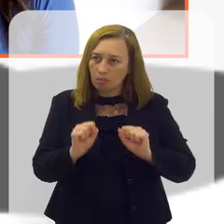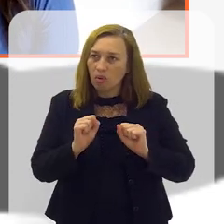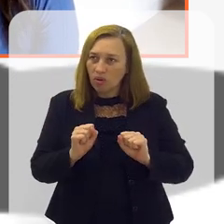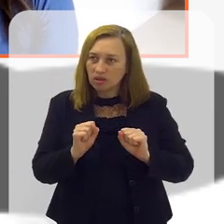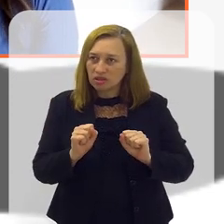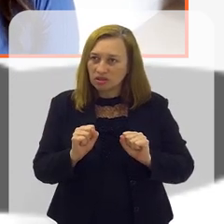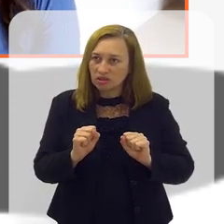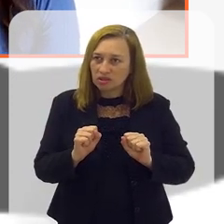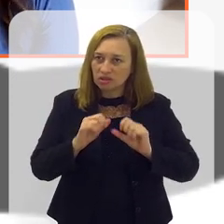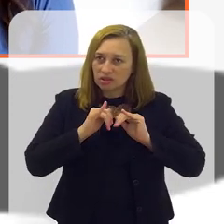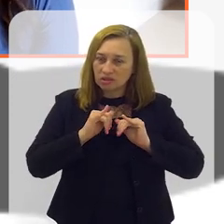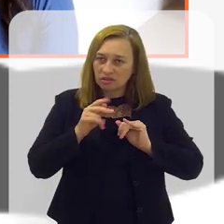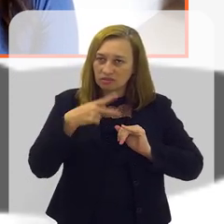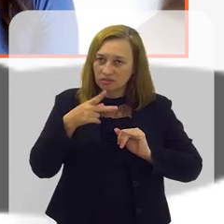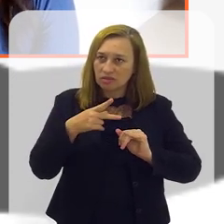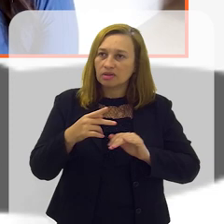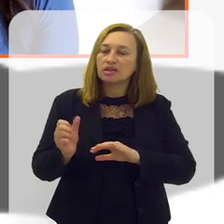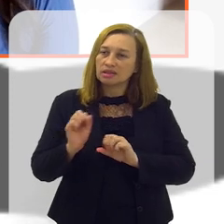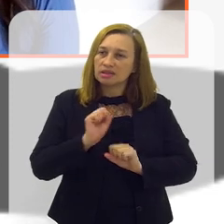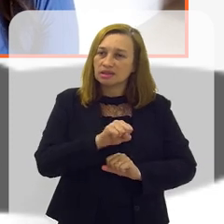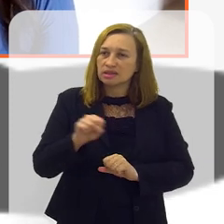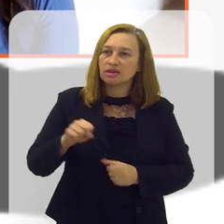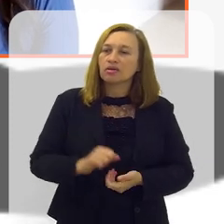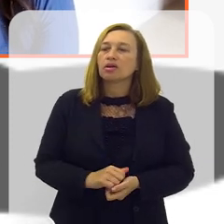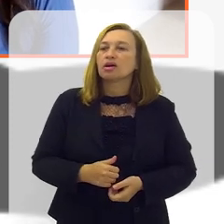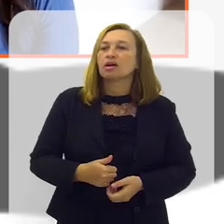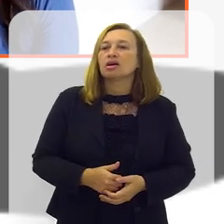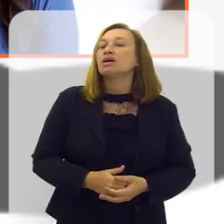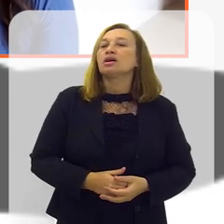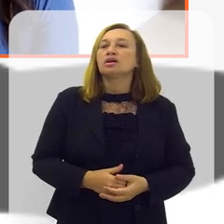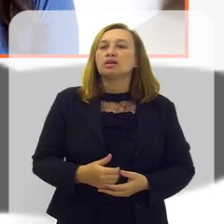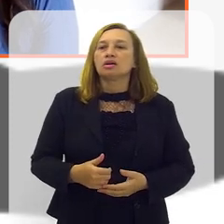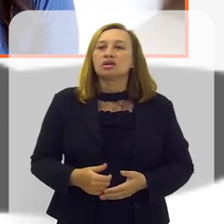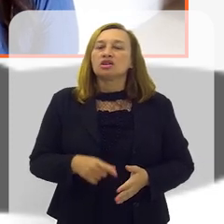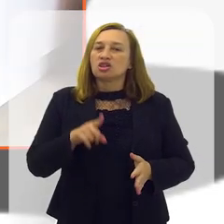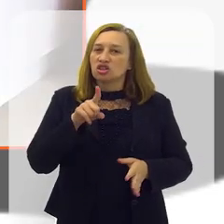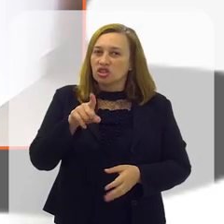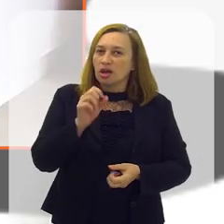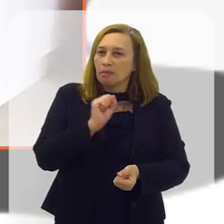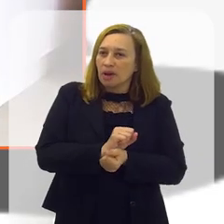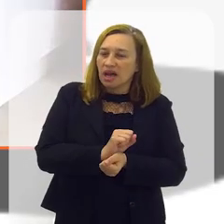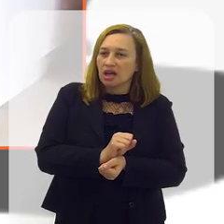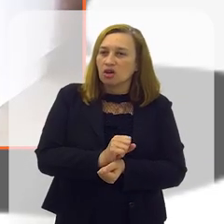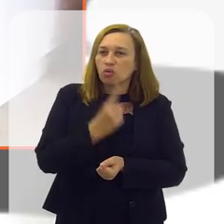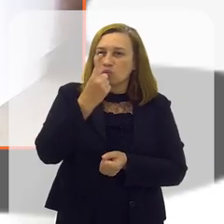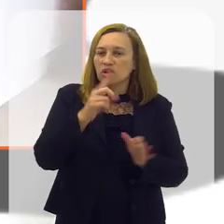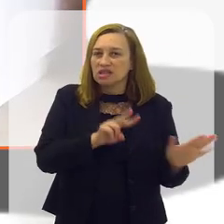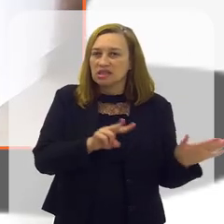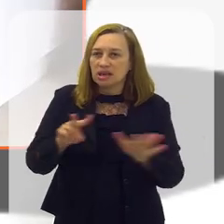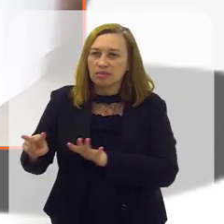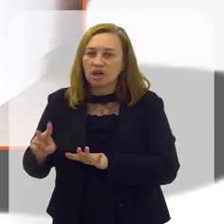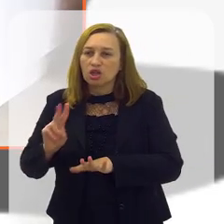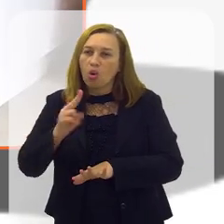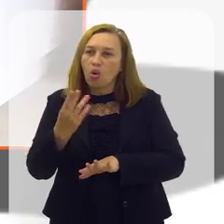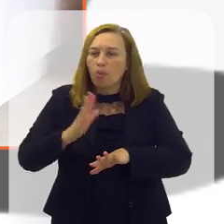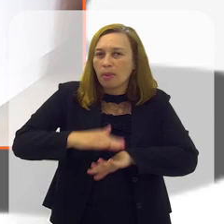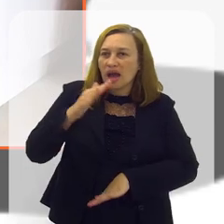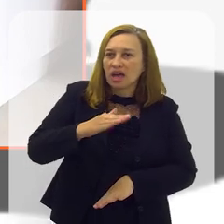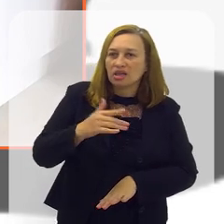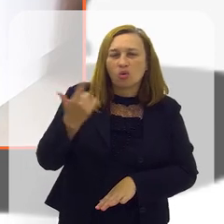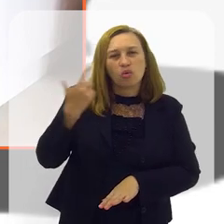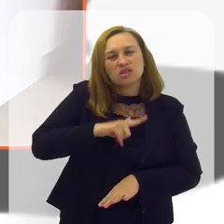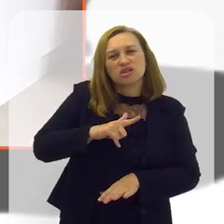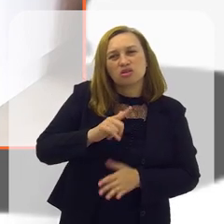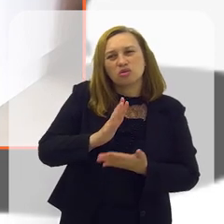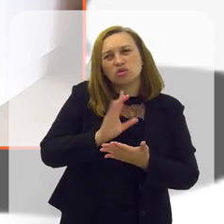tenhamos ideia? É público? É passível de ser lido? Sim. Ó, uma bem comum. Já tentou parar de beber por uma semana ou